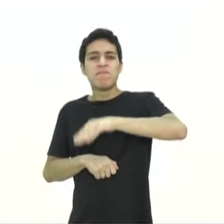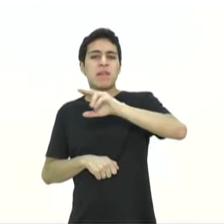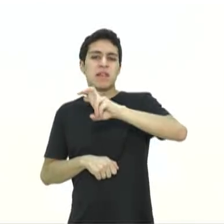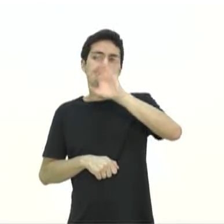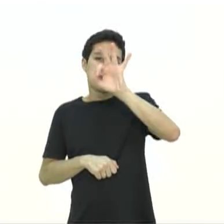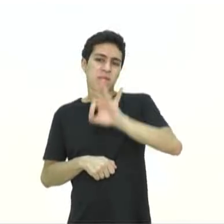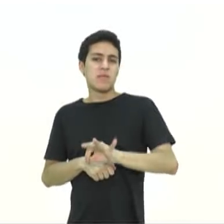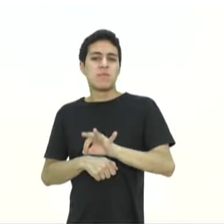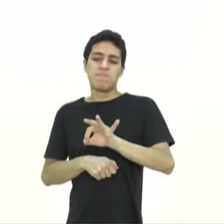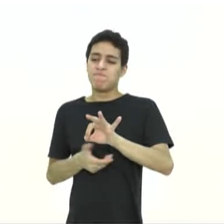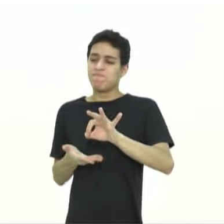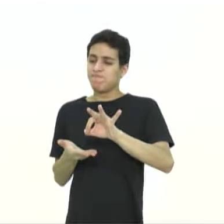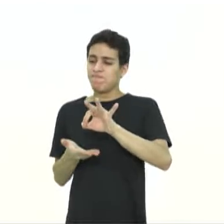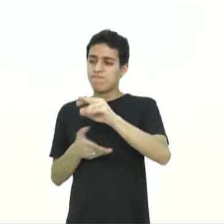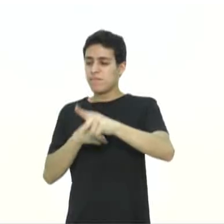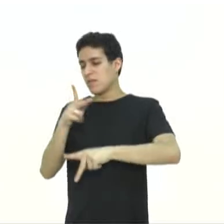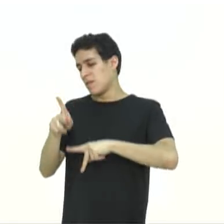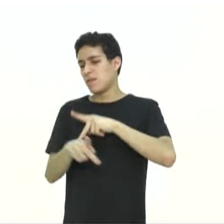da população